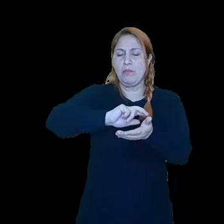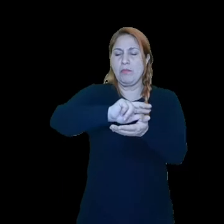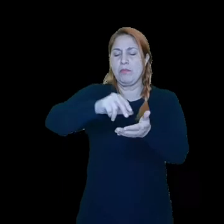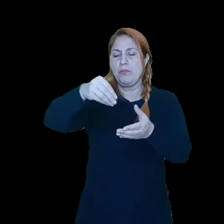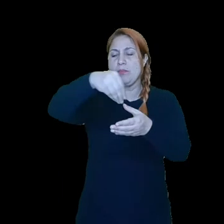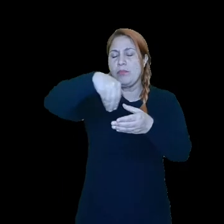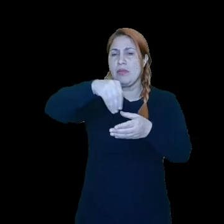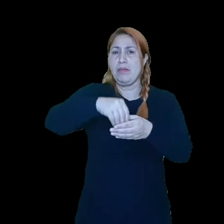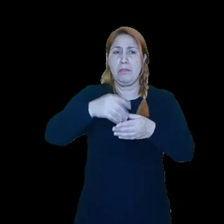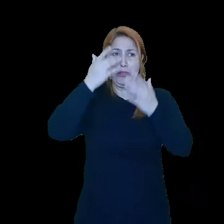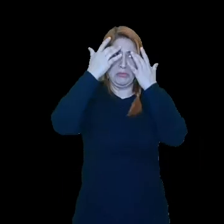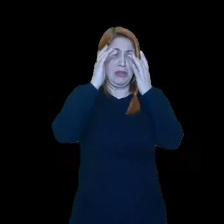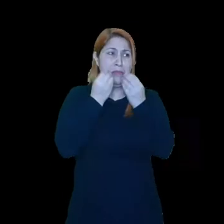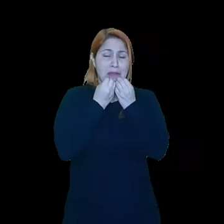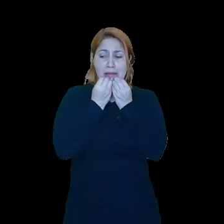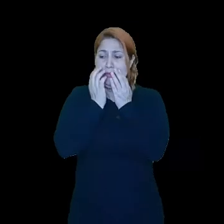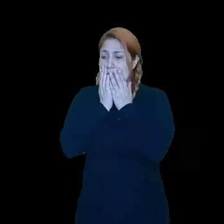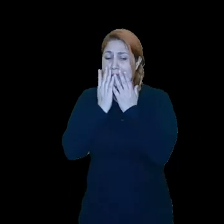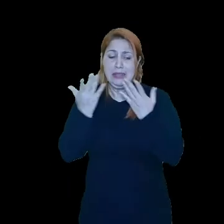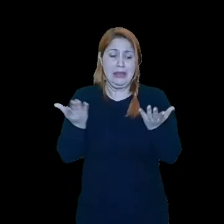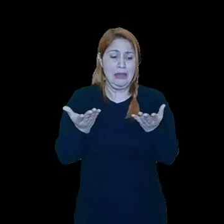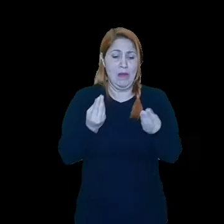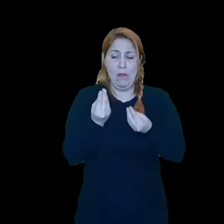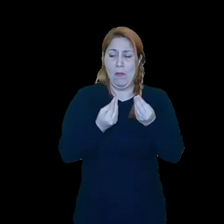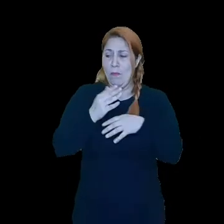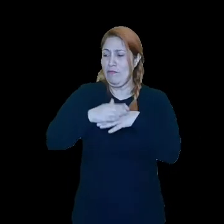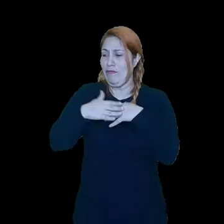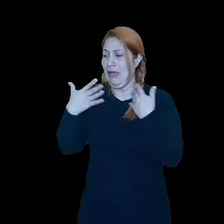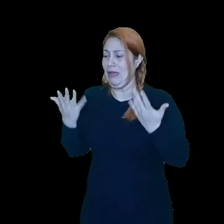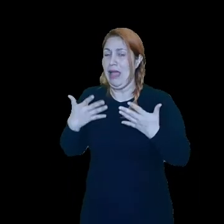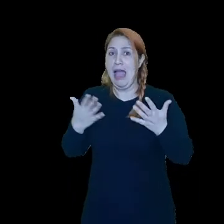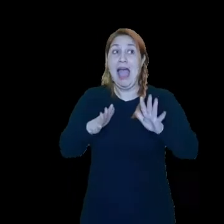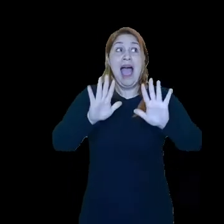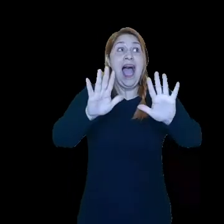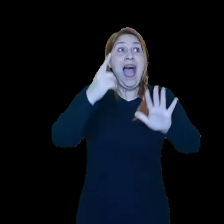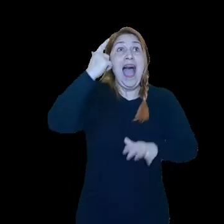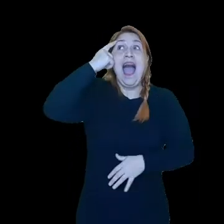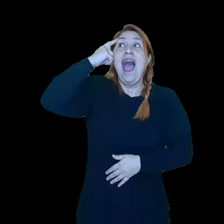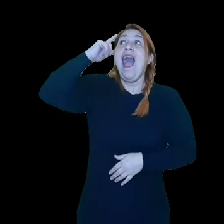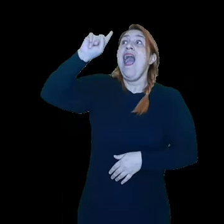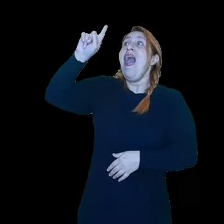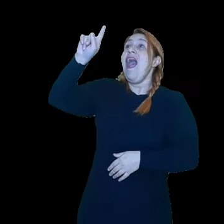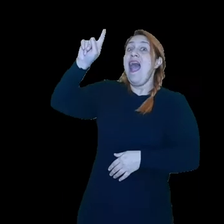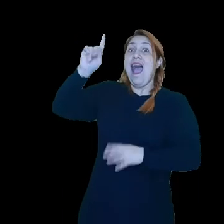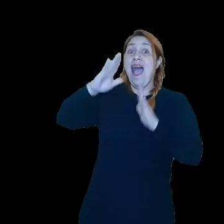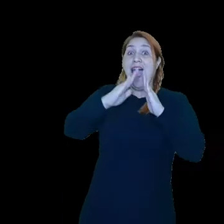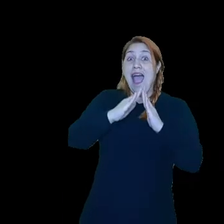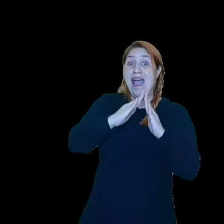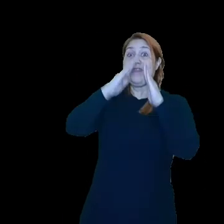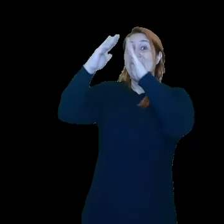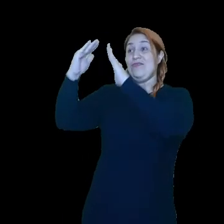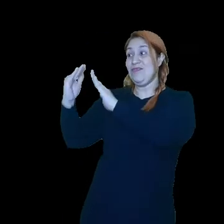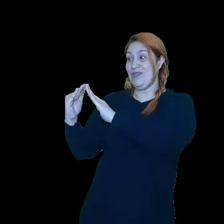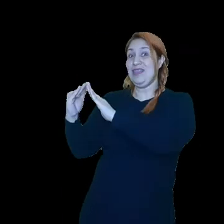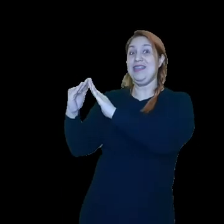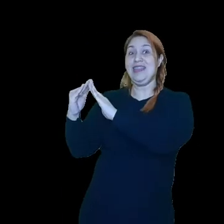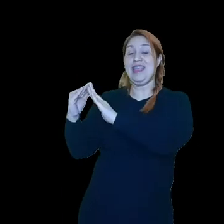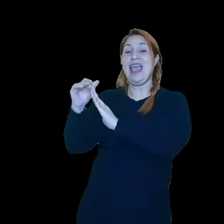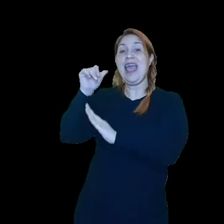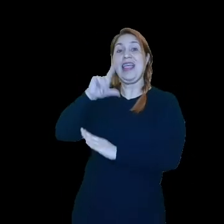como continuar. Maria lembrou-se então de que na casa vizinha morava Dona